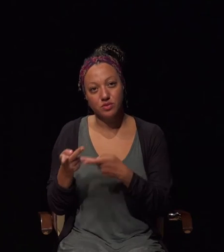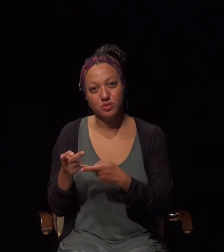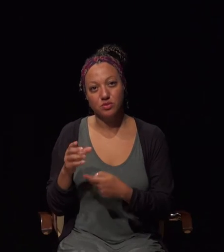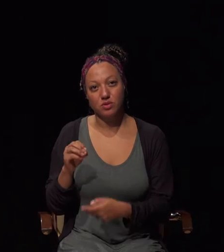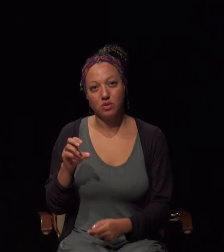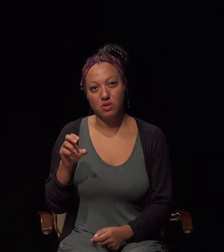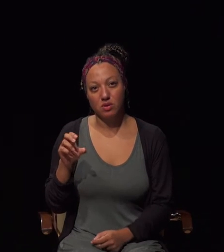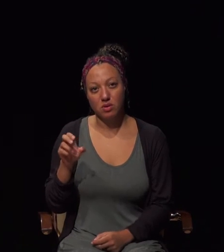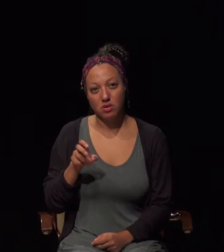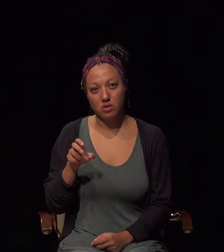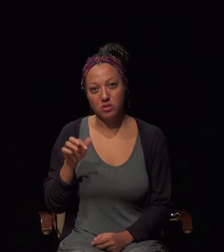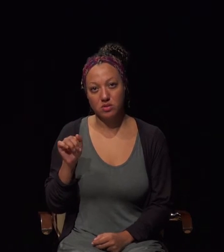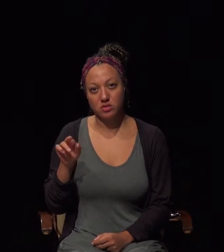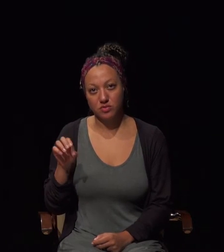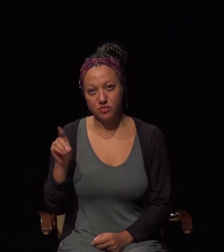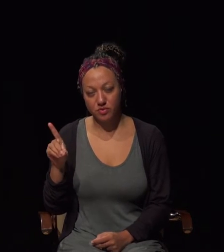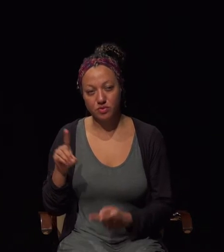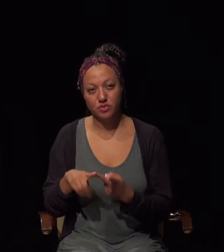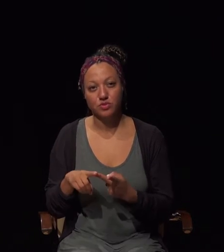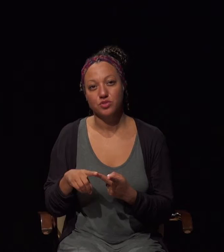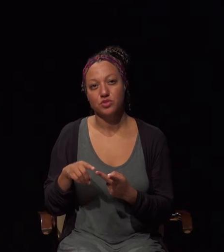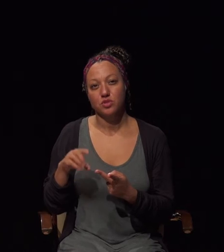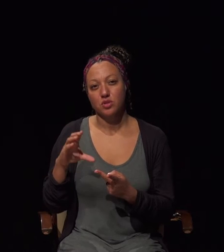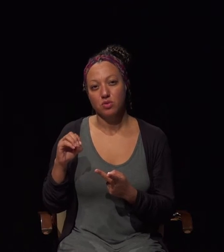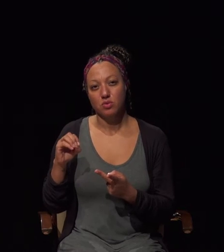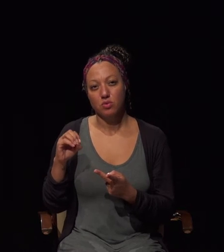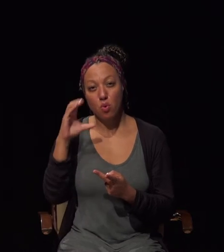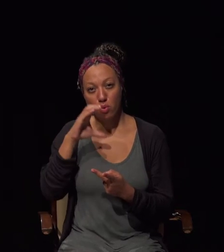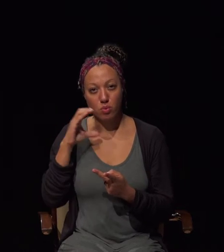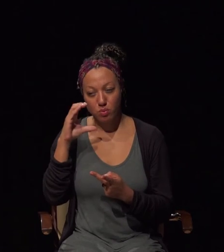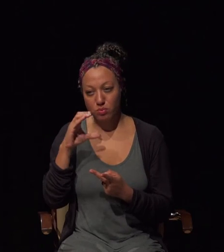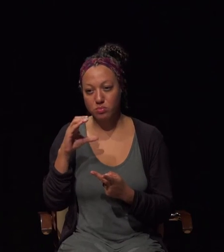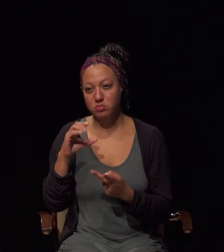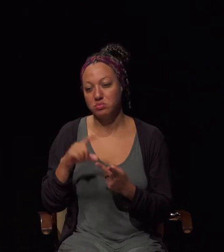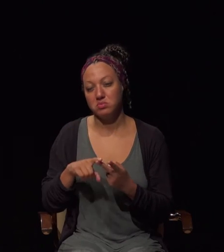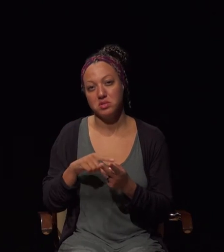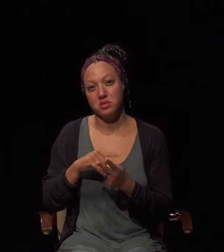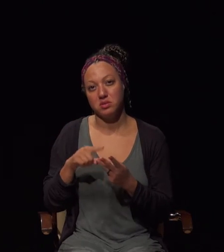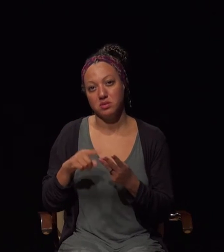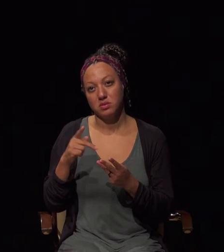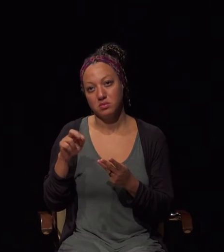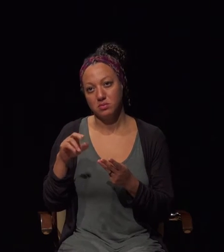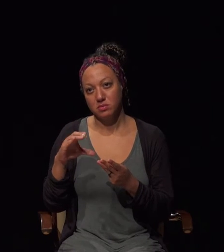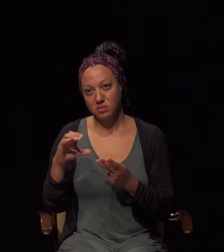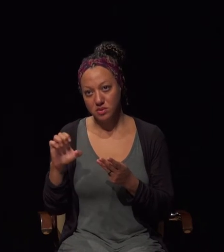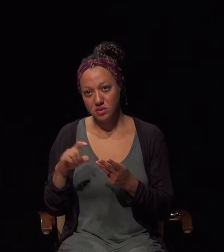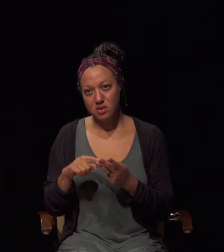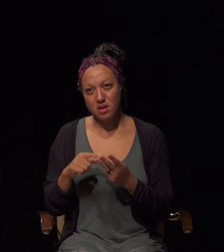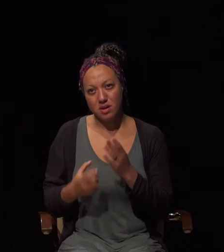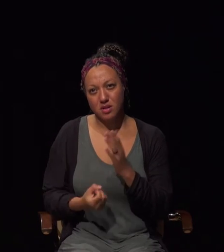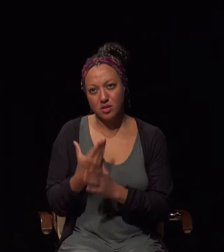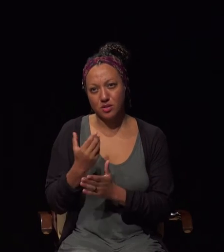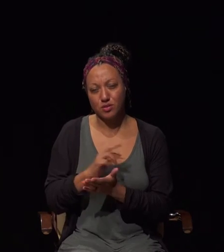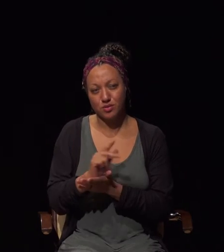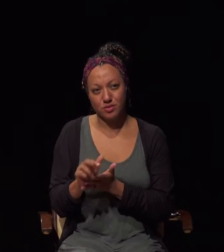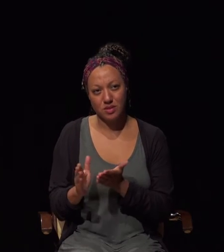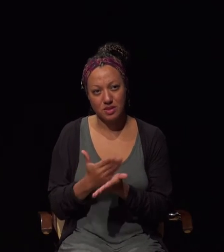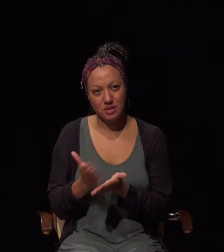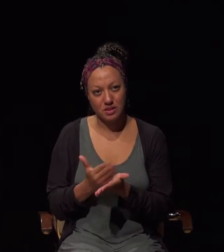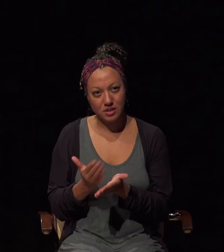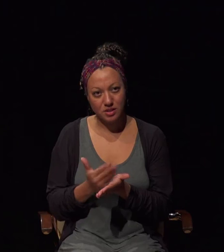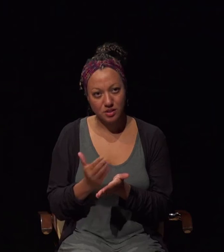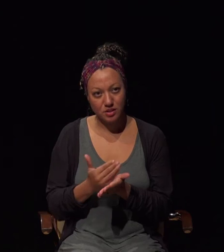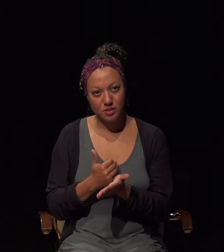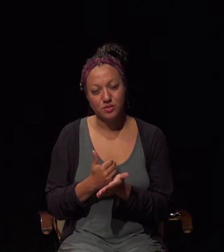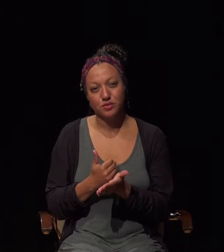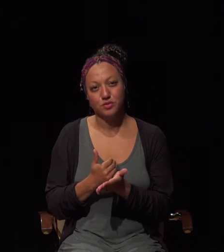leen Brown Columbia e atualmente em princing L autora entre o outros livros de retrato